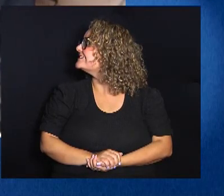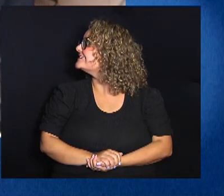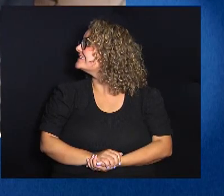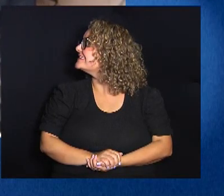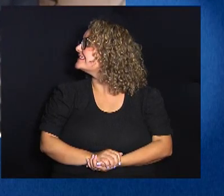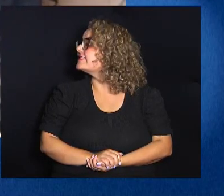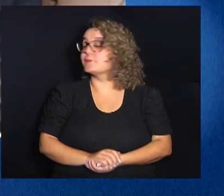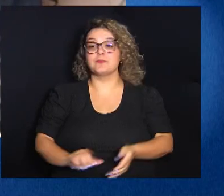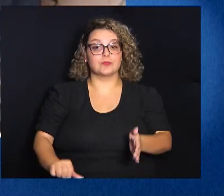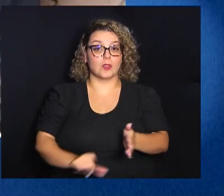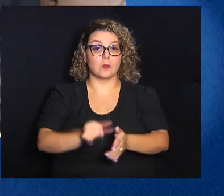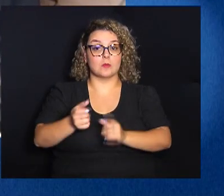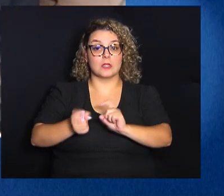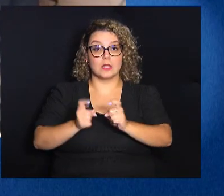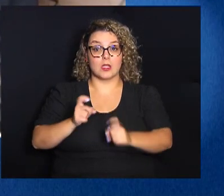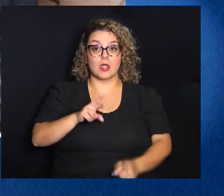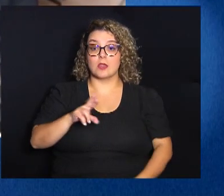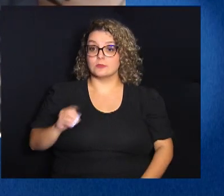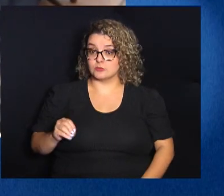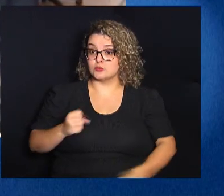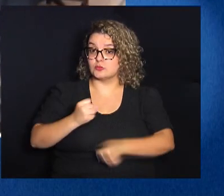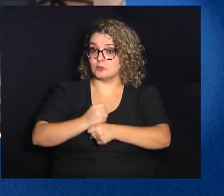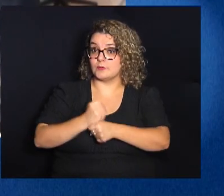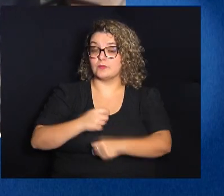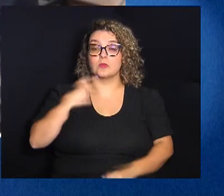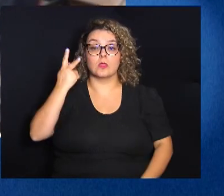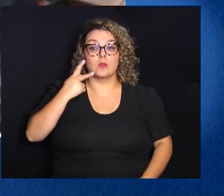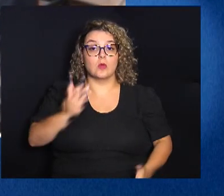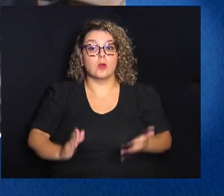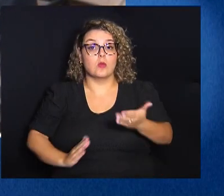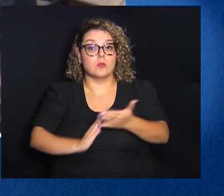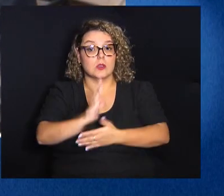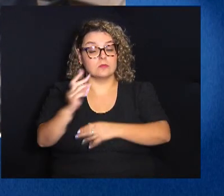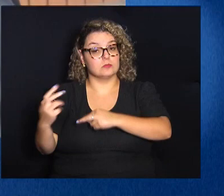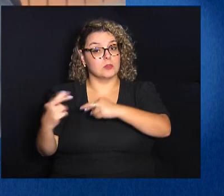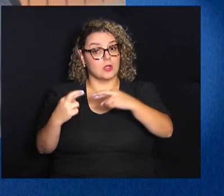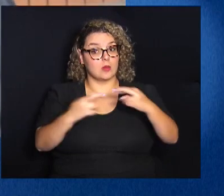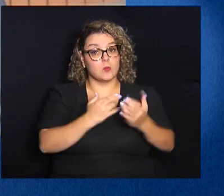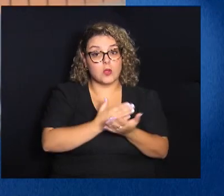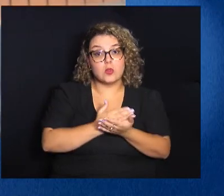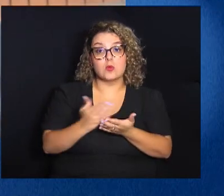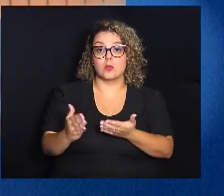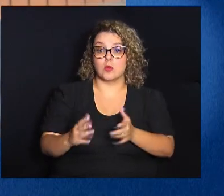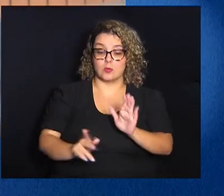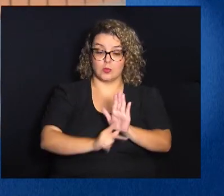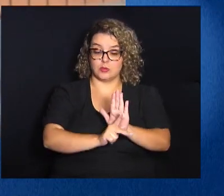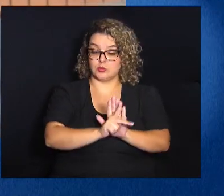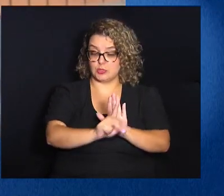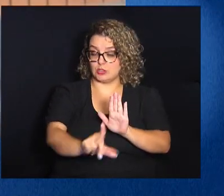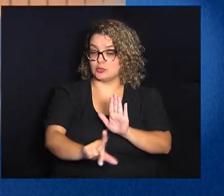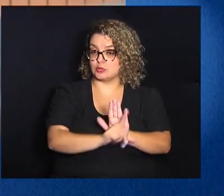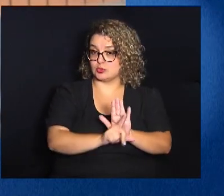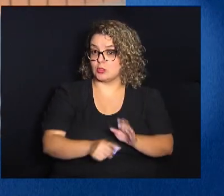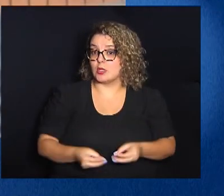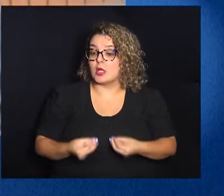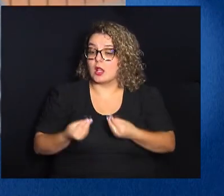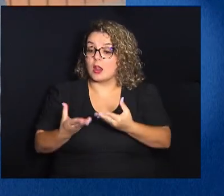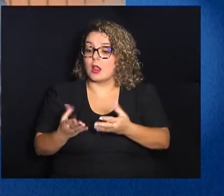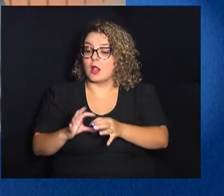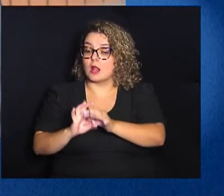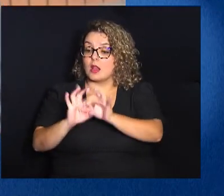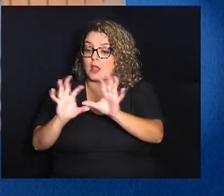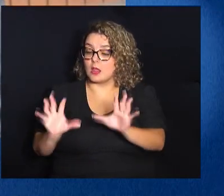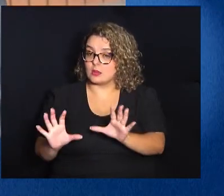Na primeira reunião ordinária do ano, vereadores aprovam, em análise inicial, projeto de lei que concede licença